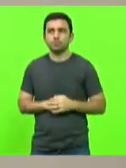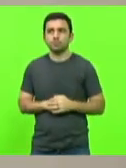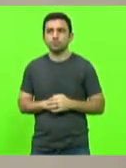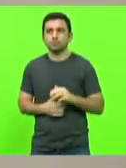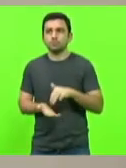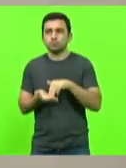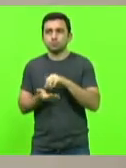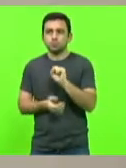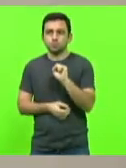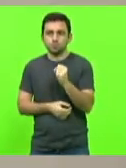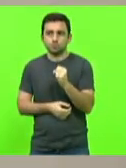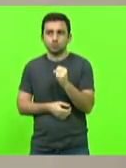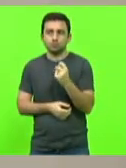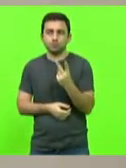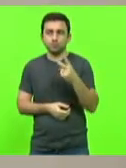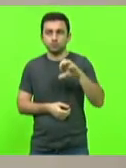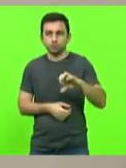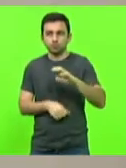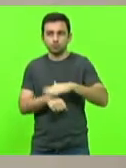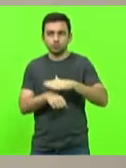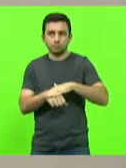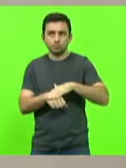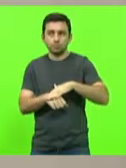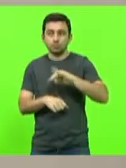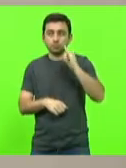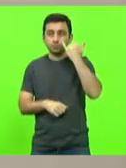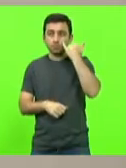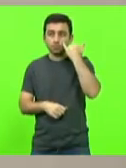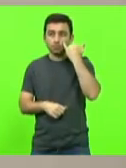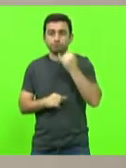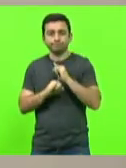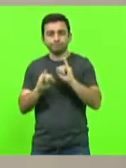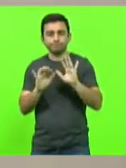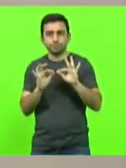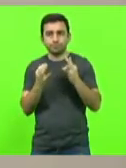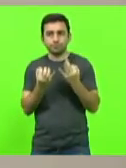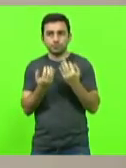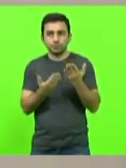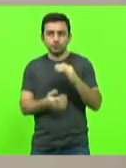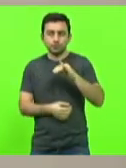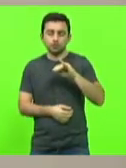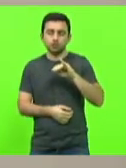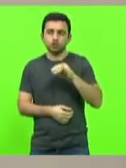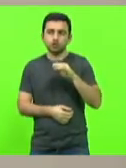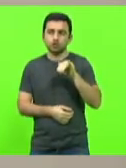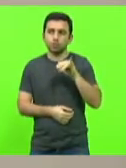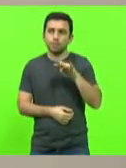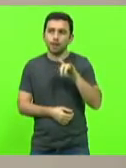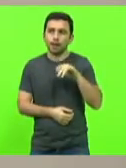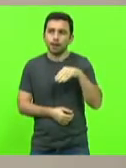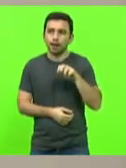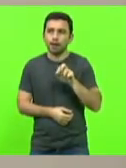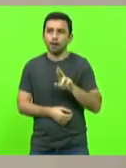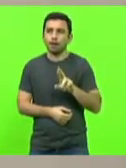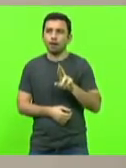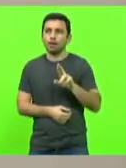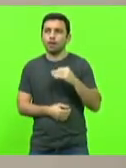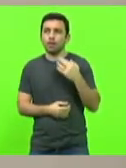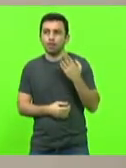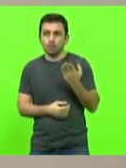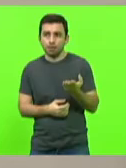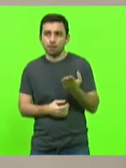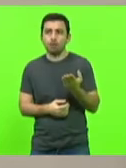unanimidade. Moção 829, autor deputado Jessé Lopes, manifestando aos familiares do senhor Gilmar Solarevix, pesar pelo